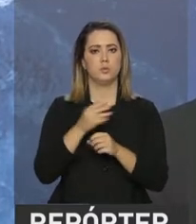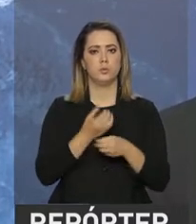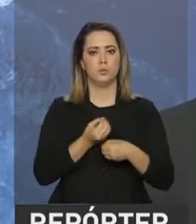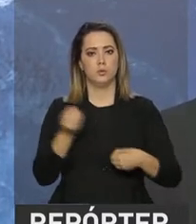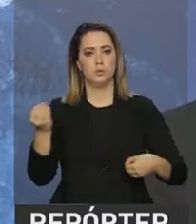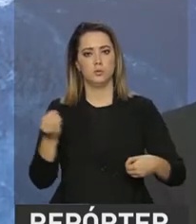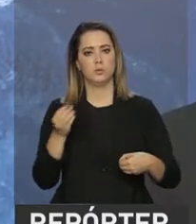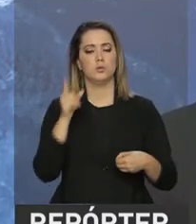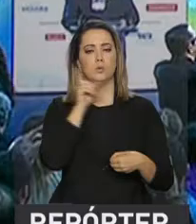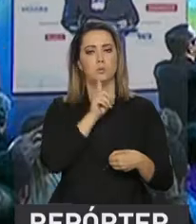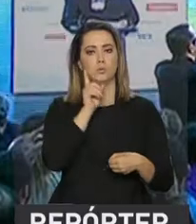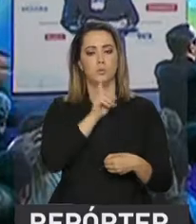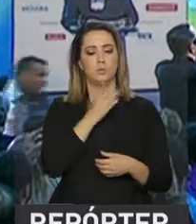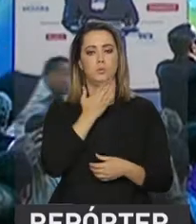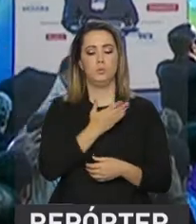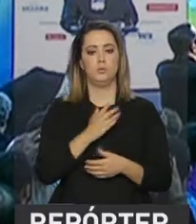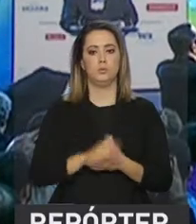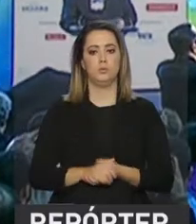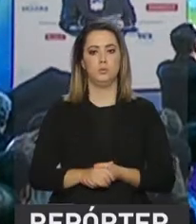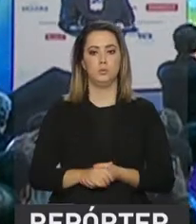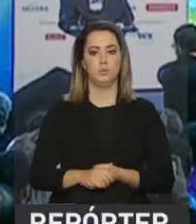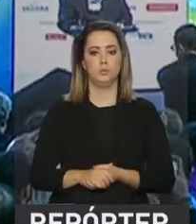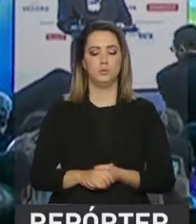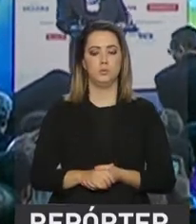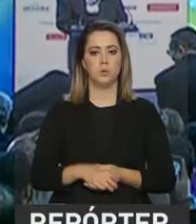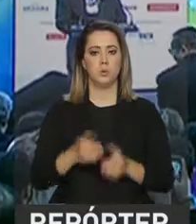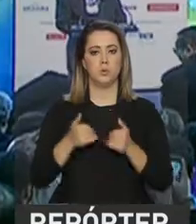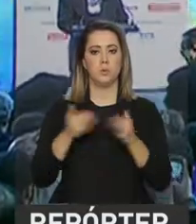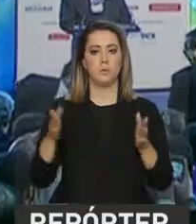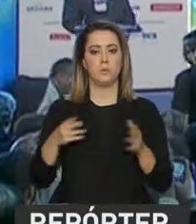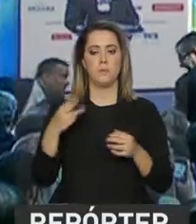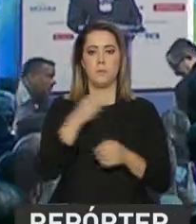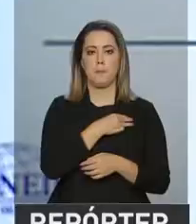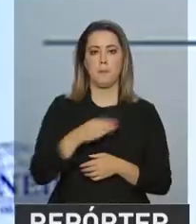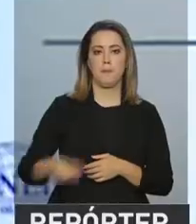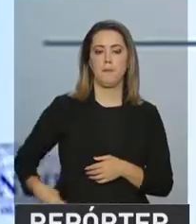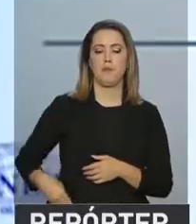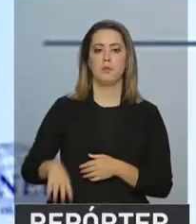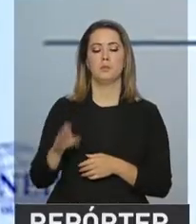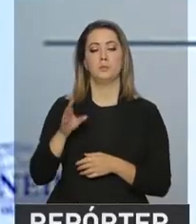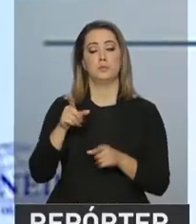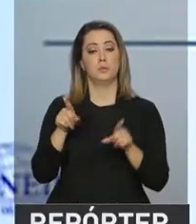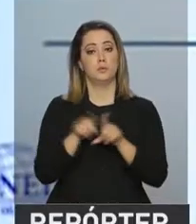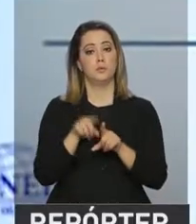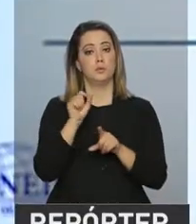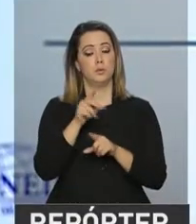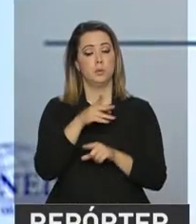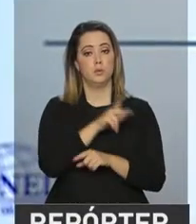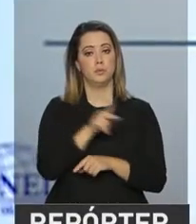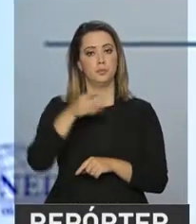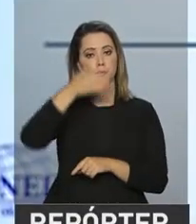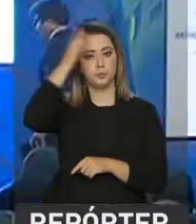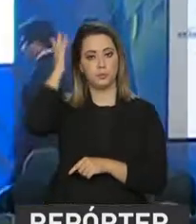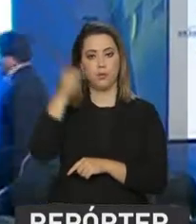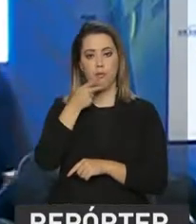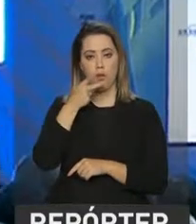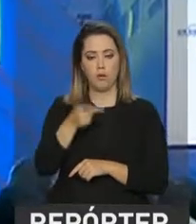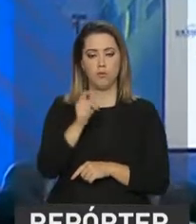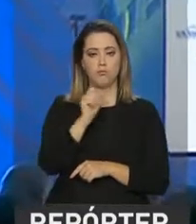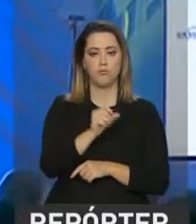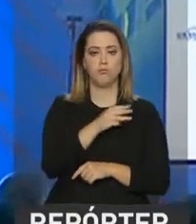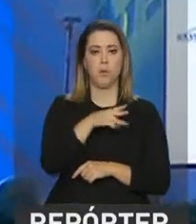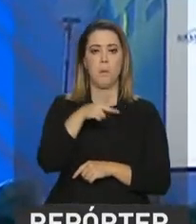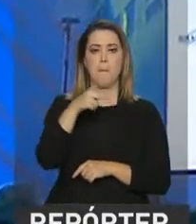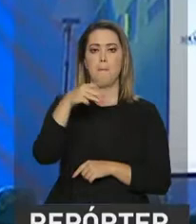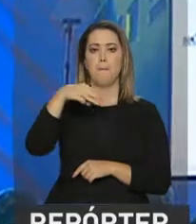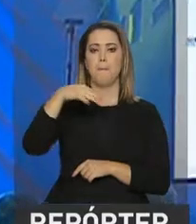aço para os Estados Unidos. Na abertura do evento, discursaram ministros de Estado e o presidente da República, Michel Temer. Marcos